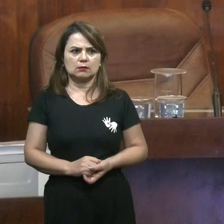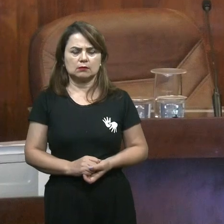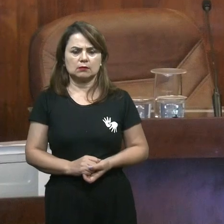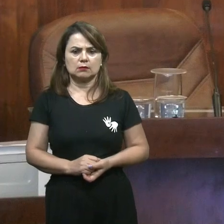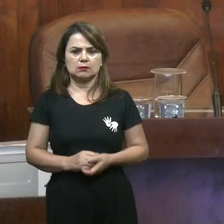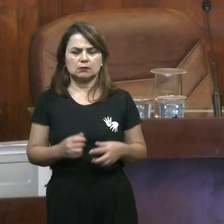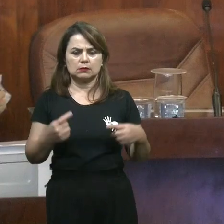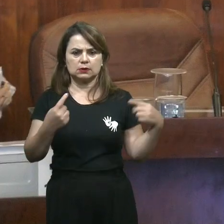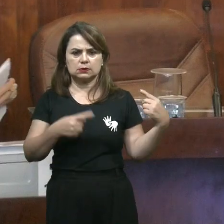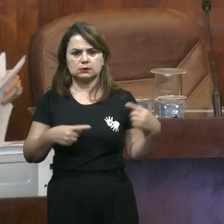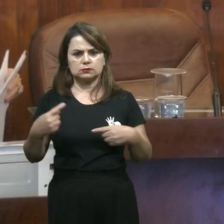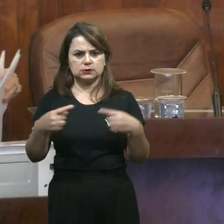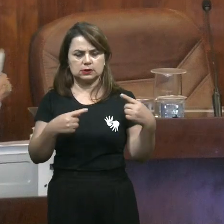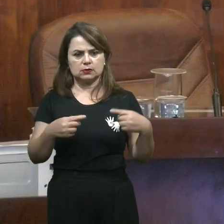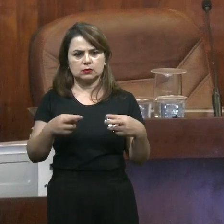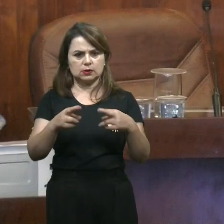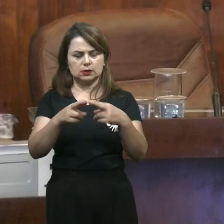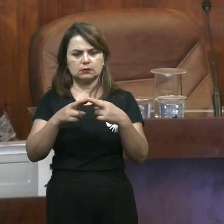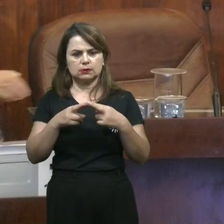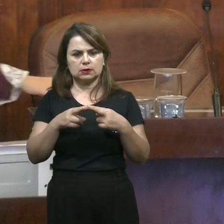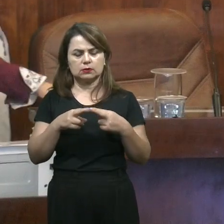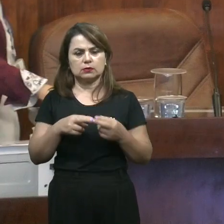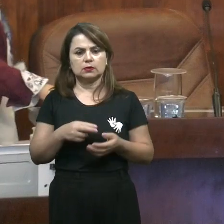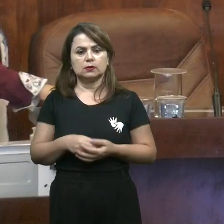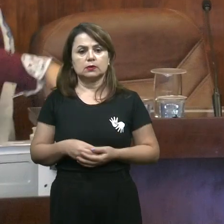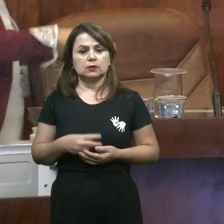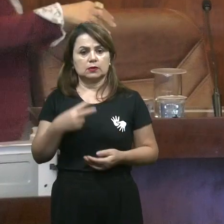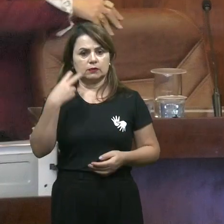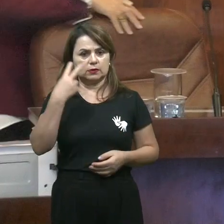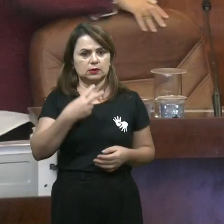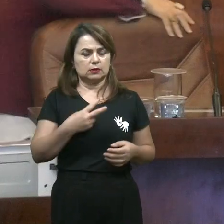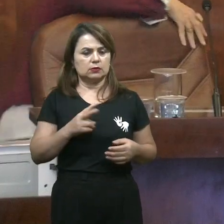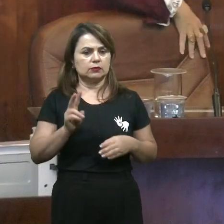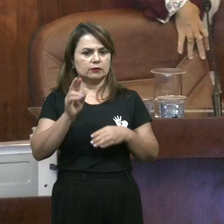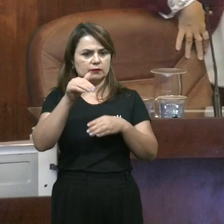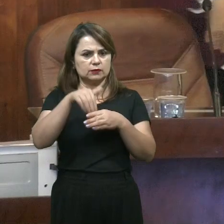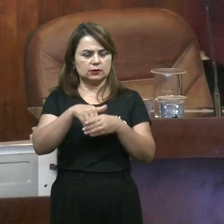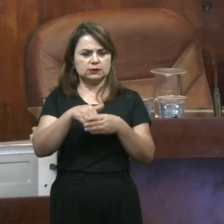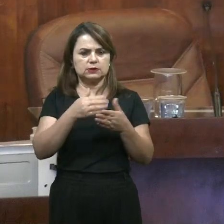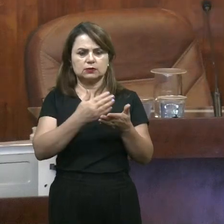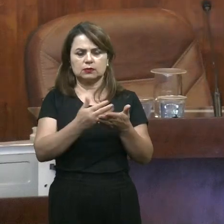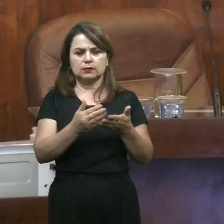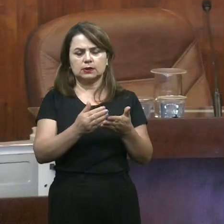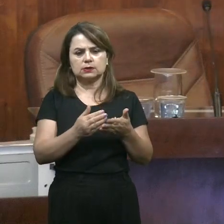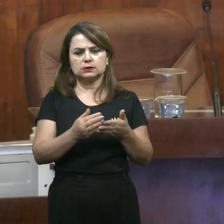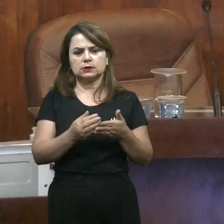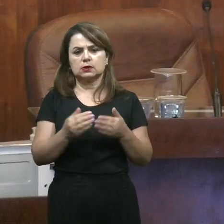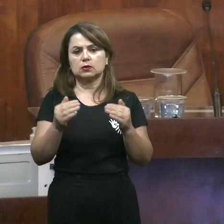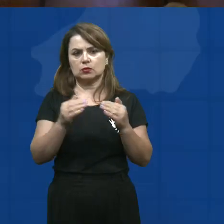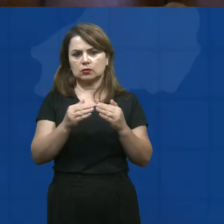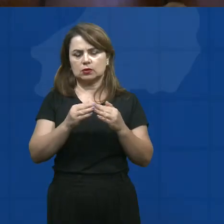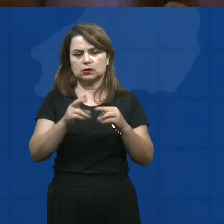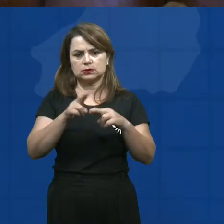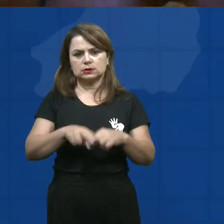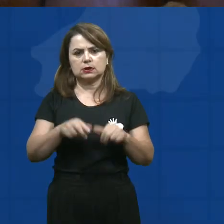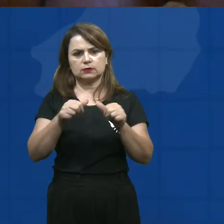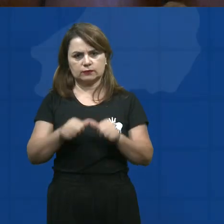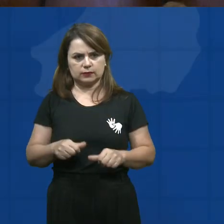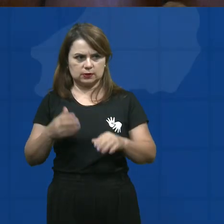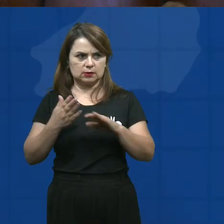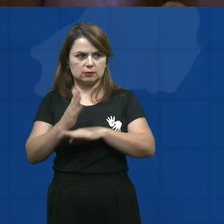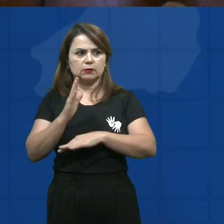Em discussão, requerimento, não havendo vereador de inscrição, essa discussão está em votação. Os vereadores que estão favoráveis, permaneçam como se encontram. Aprovado.